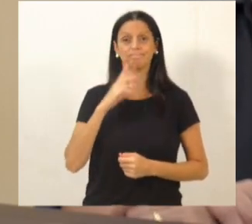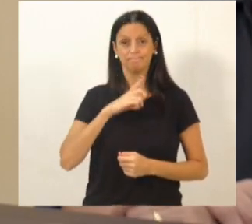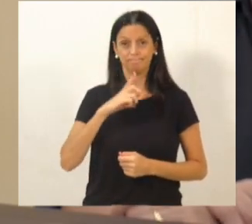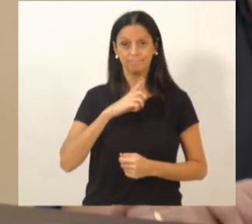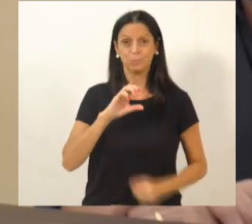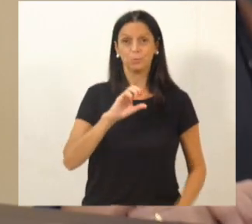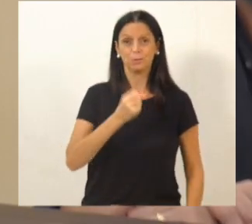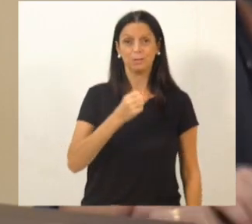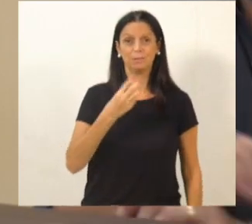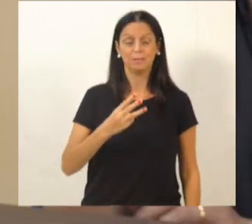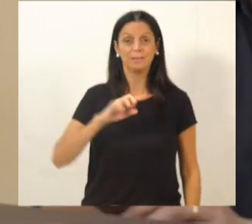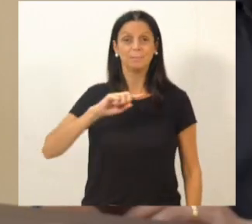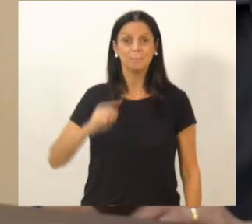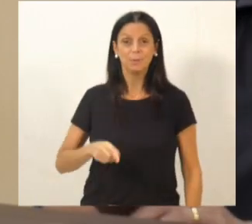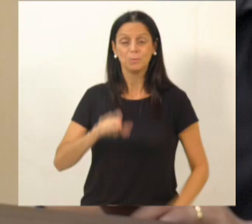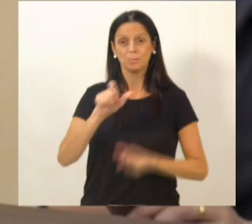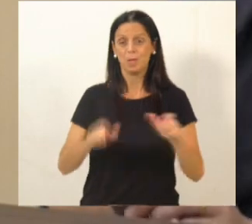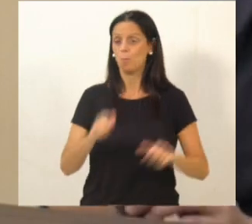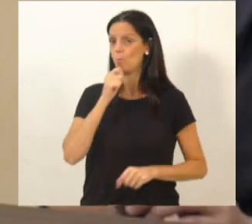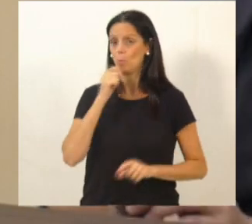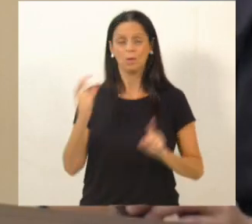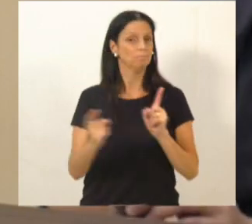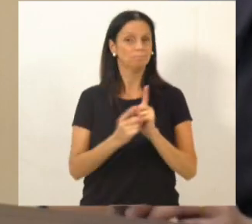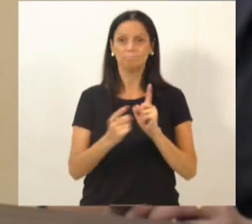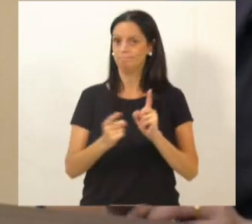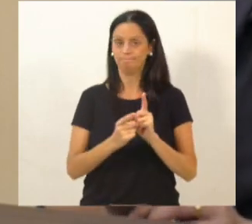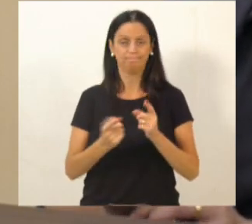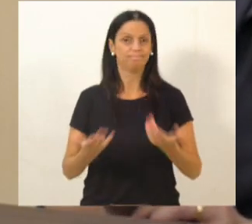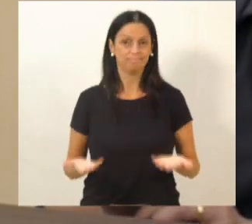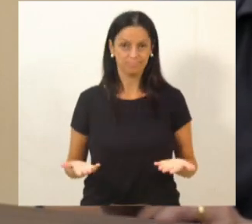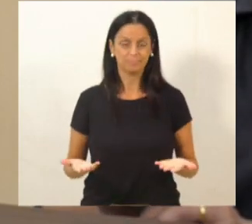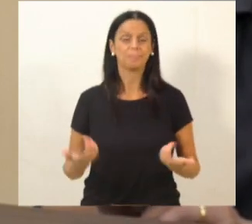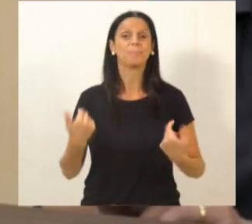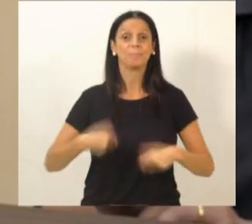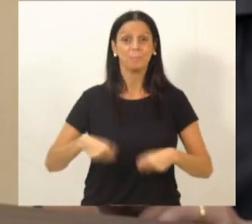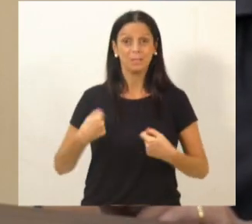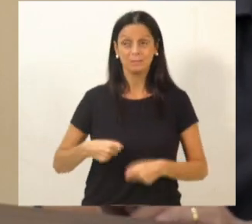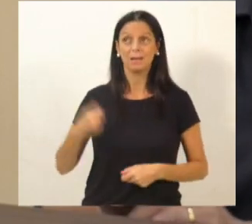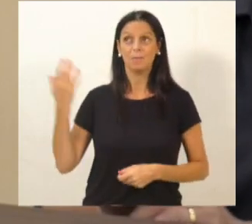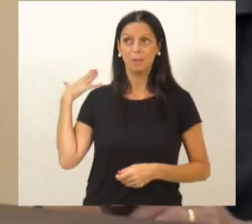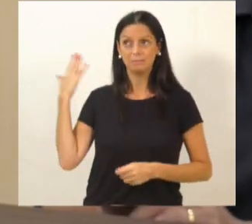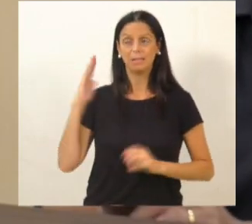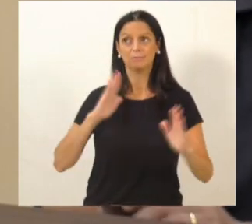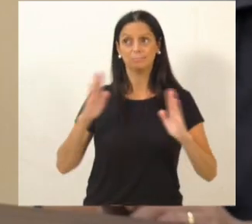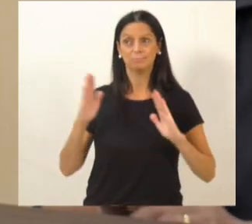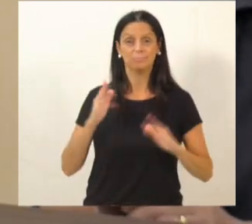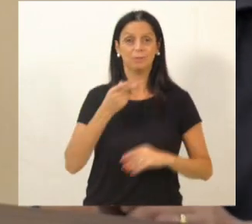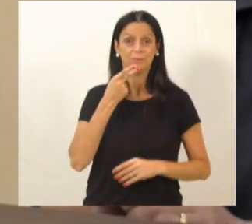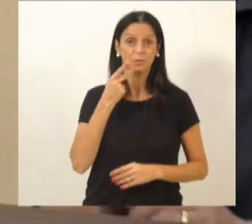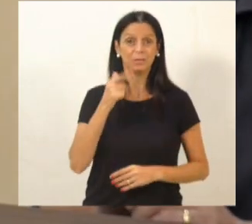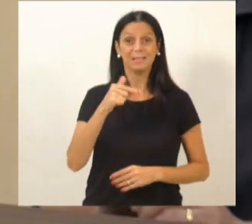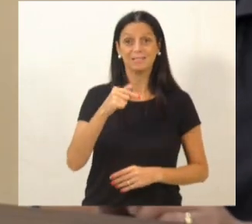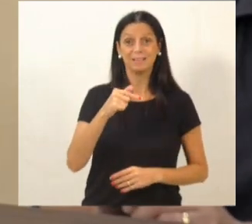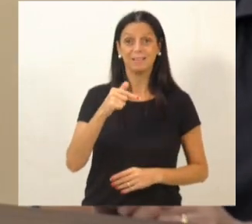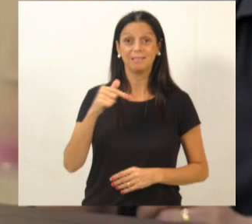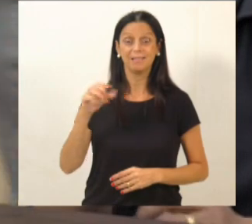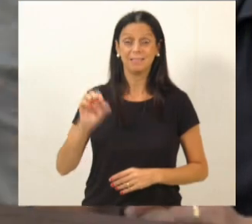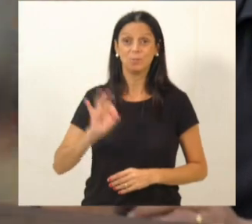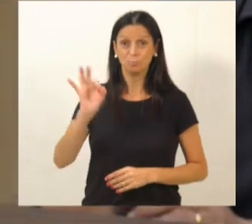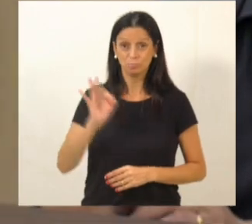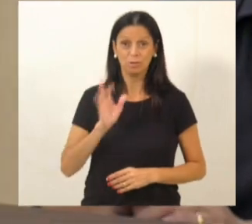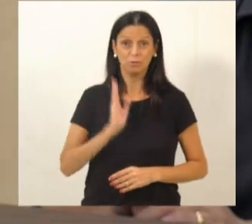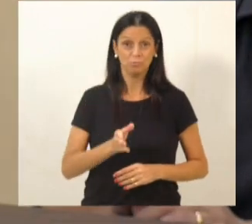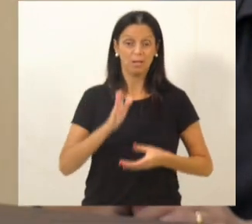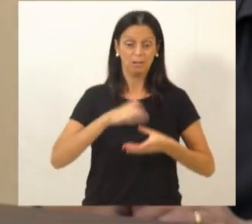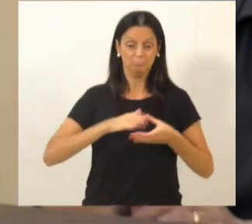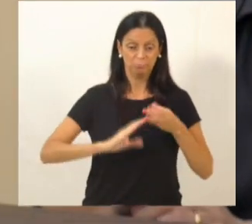mil pessoas, sendo que era para estar 77% aproximadamente, estamos com 47% e não avança, né? Muito lento.